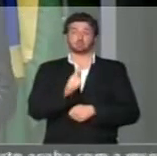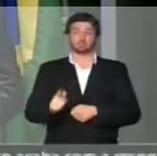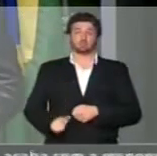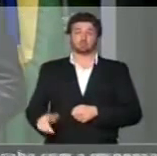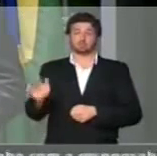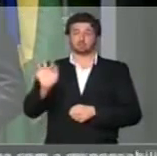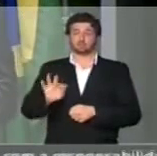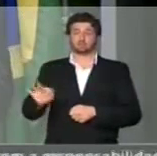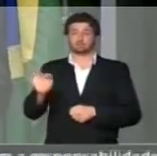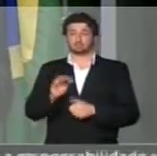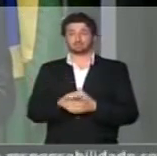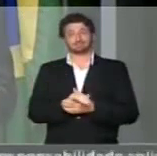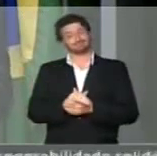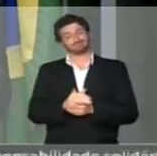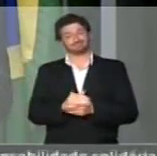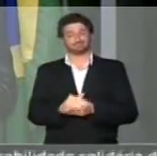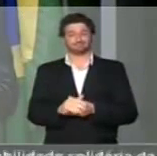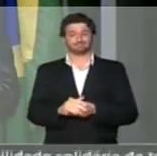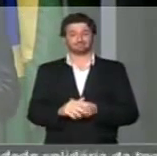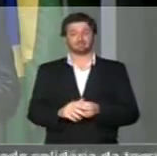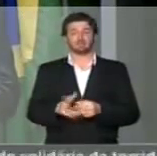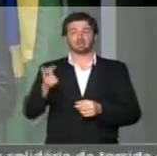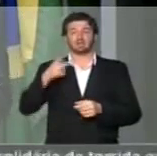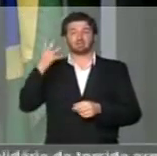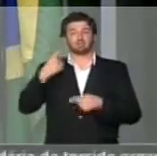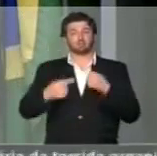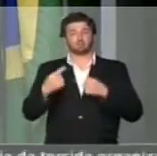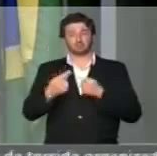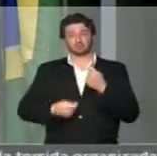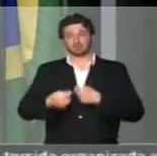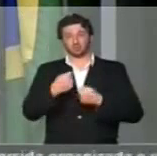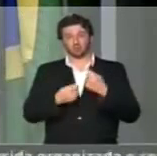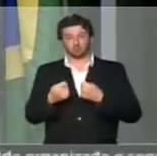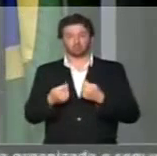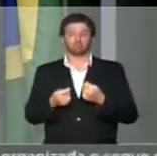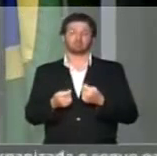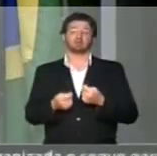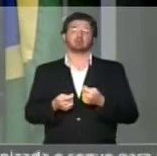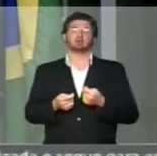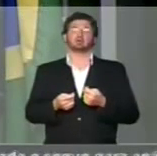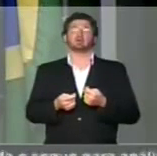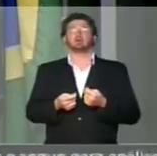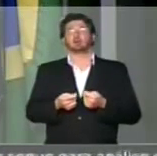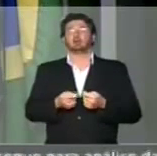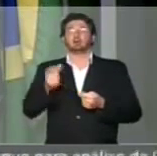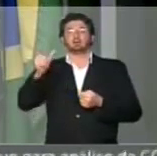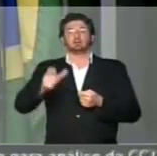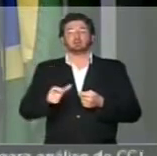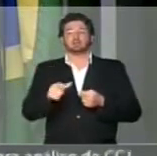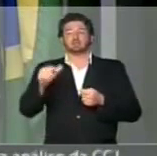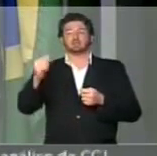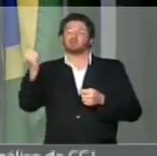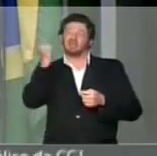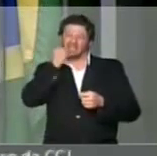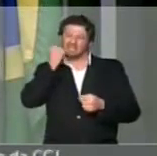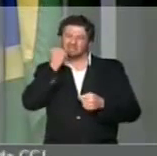governo federal insiste em manter sua política econômica de forma